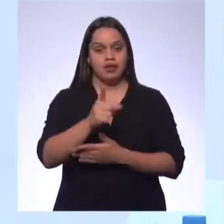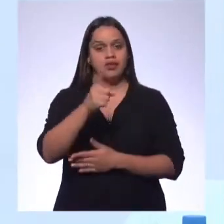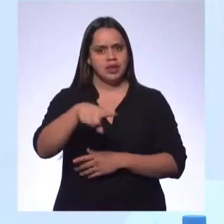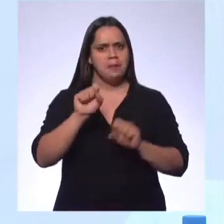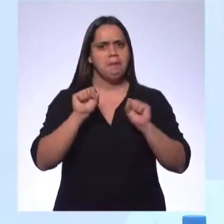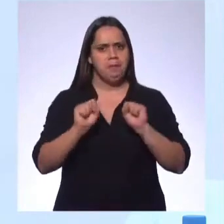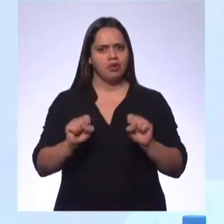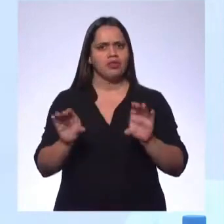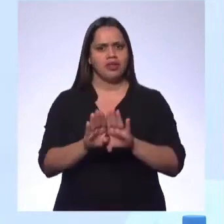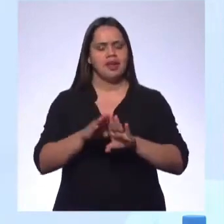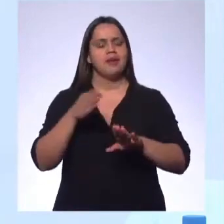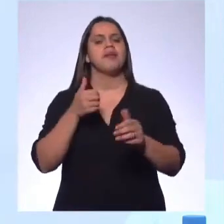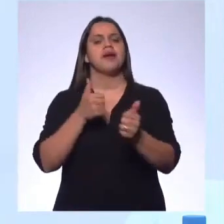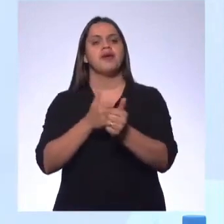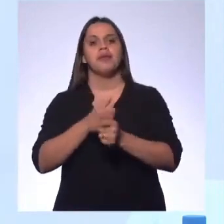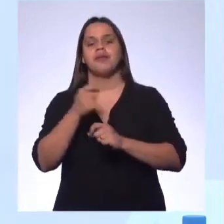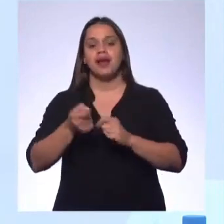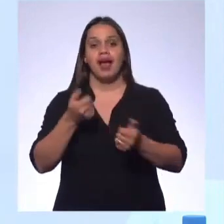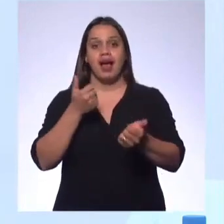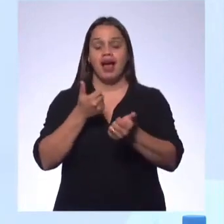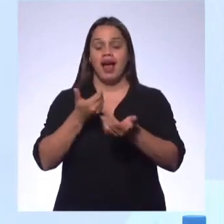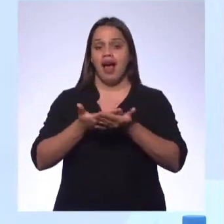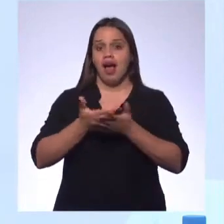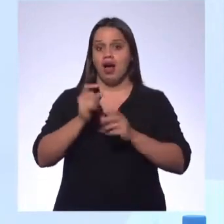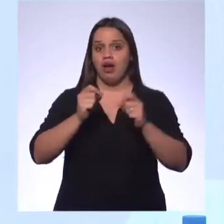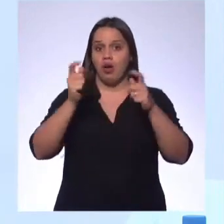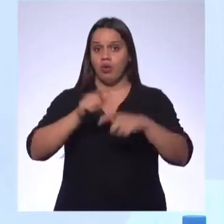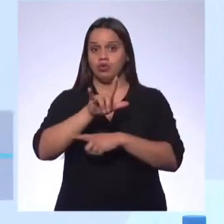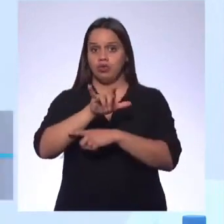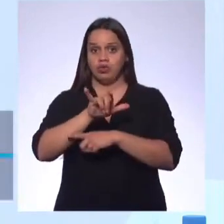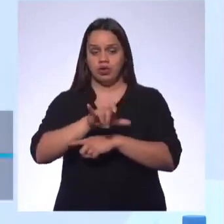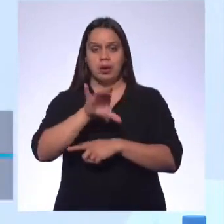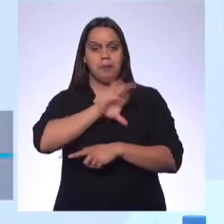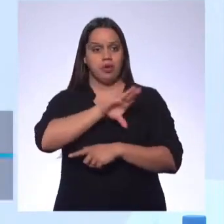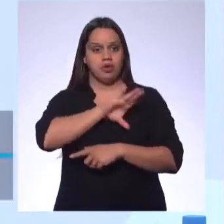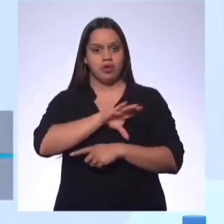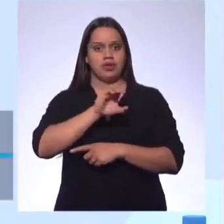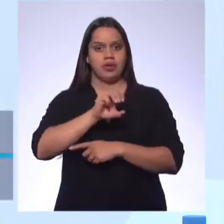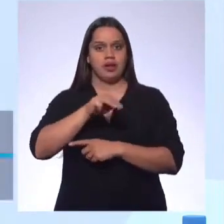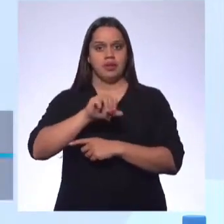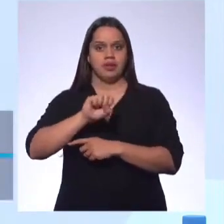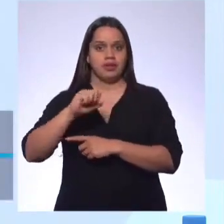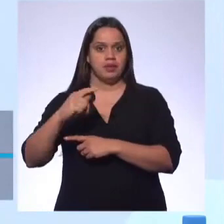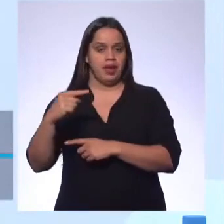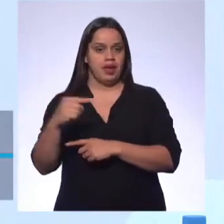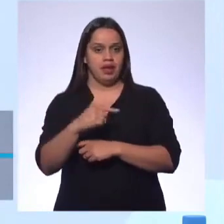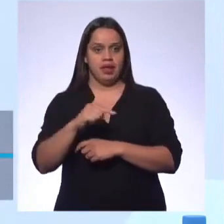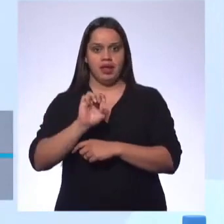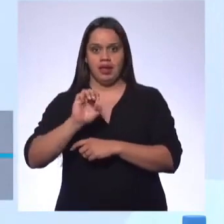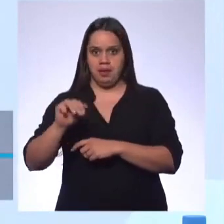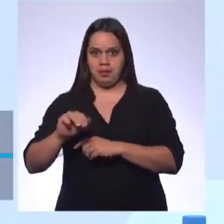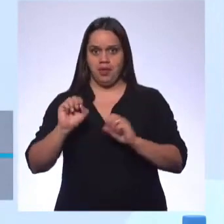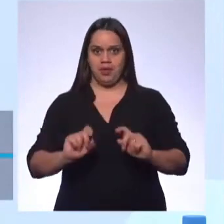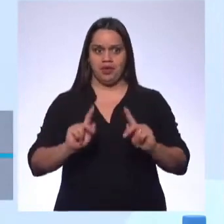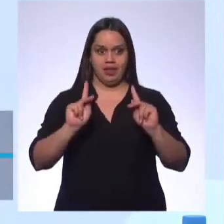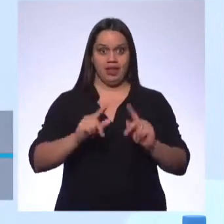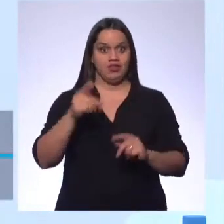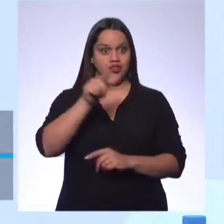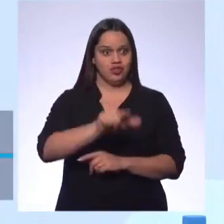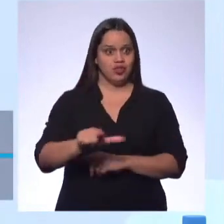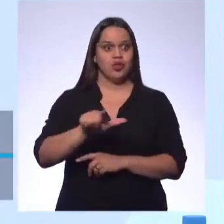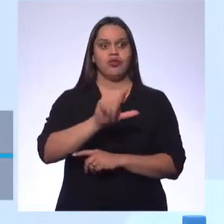acompanhar as nossas aulas, o spoiler das nossas aulas pelo nosso Instagram, Língua Portuguesa, CMSP_EM. Língua